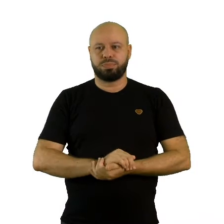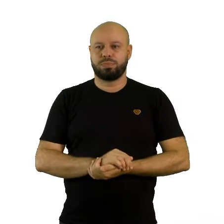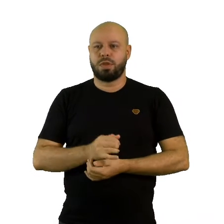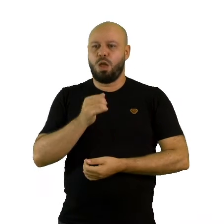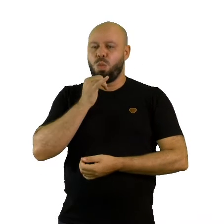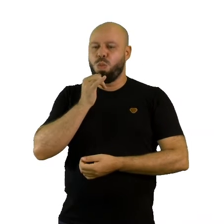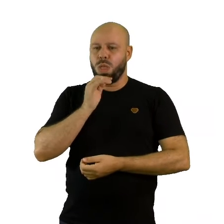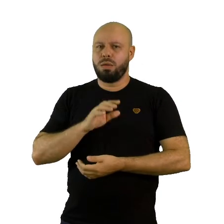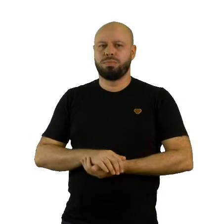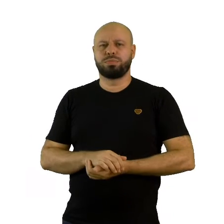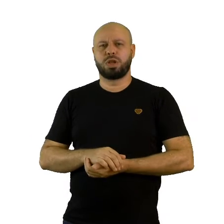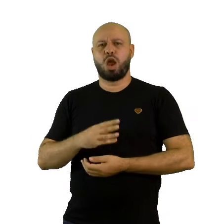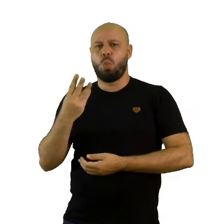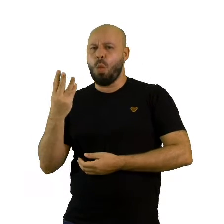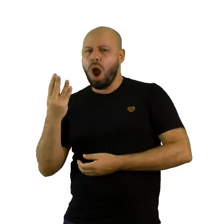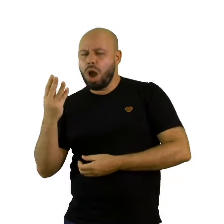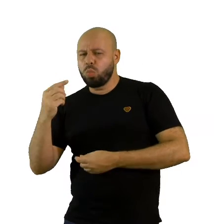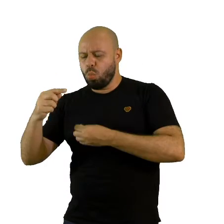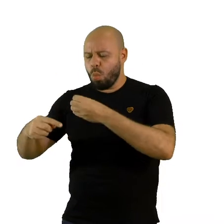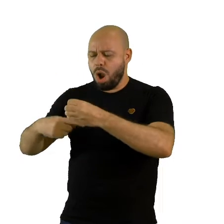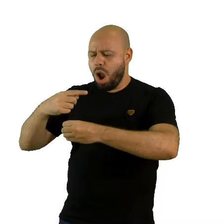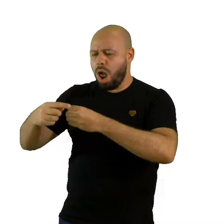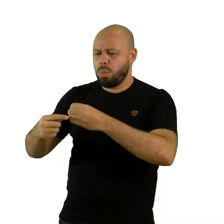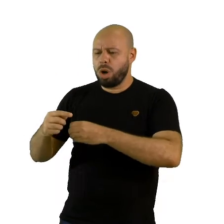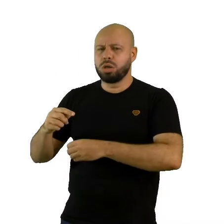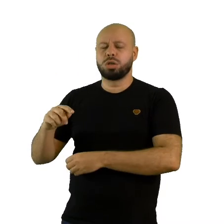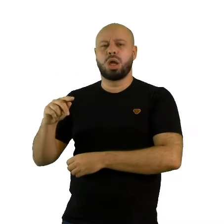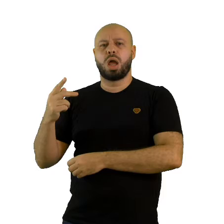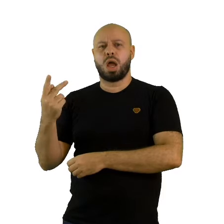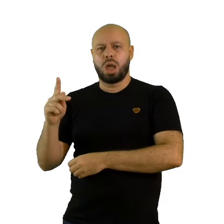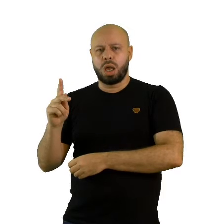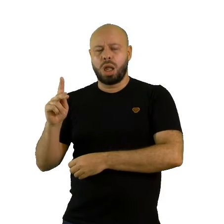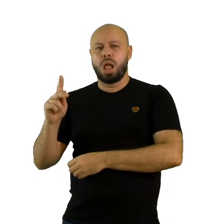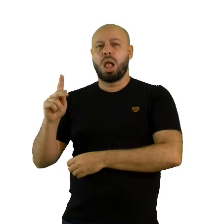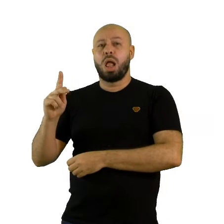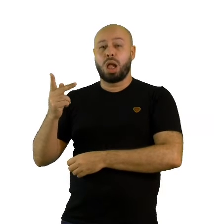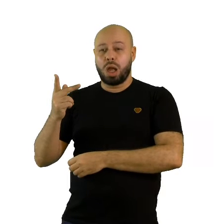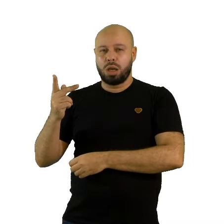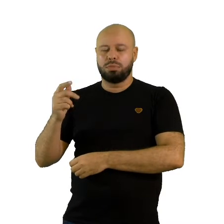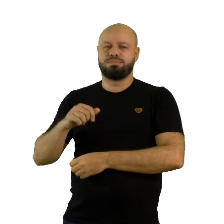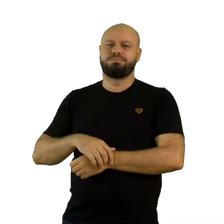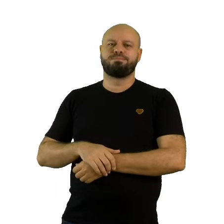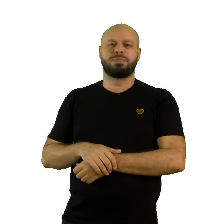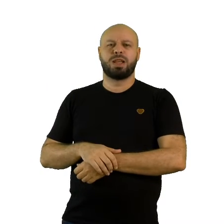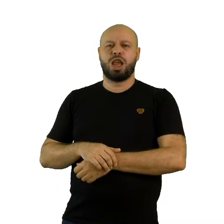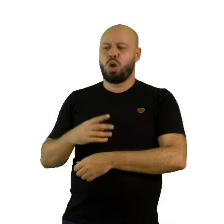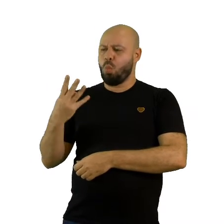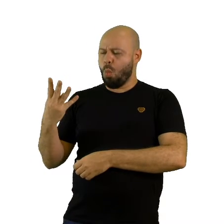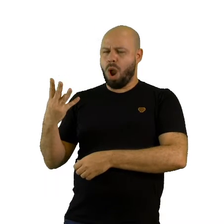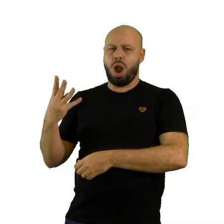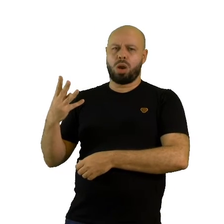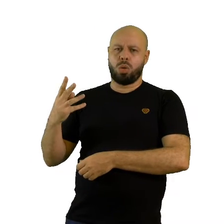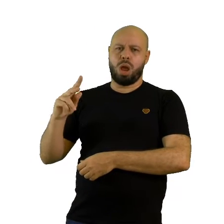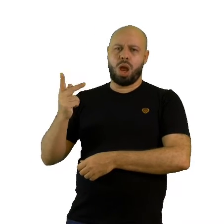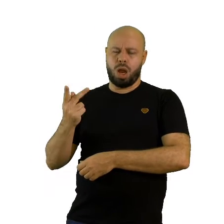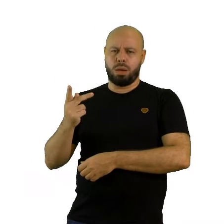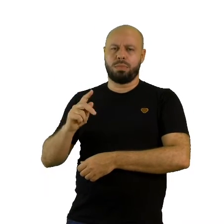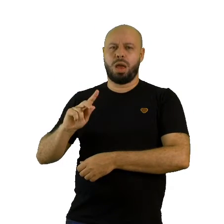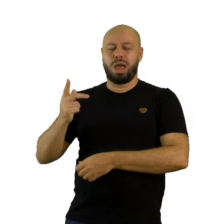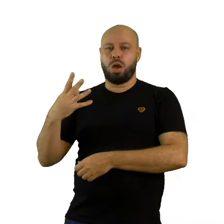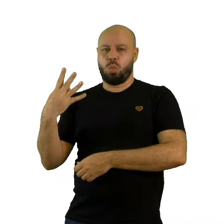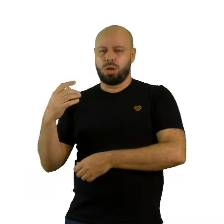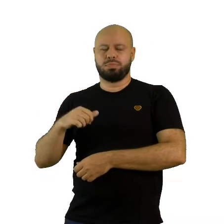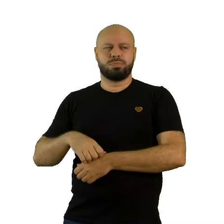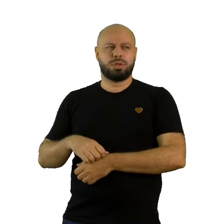tenho 4 átomos de hidrogênio, certo? Esses meus 4 átomos de hidrogênio vão